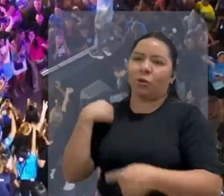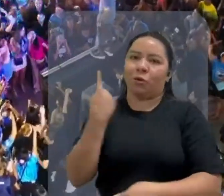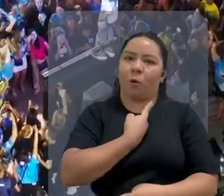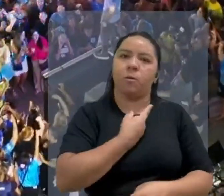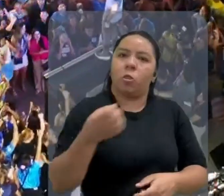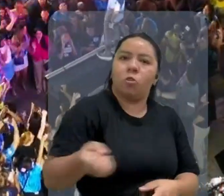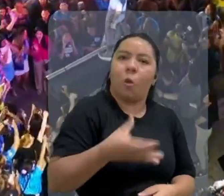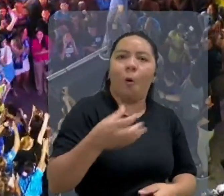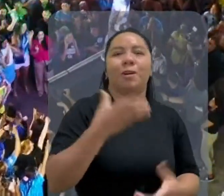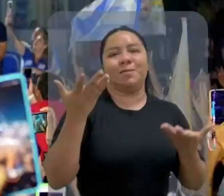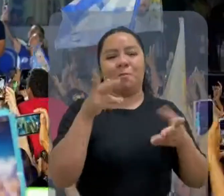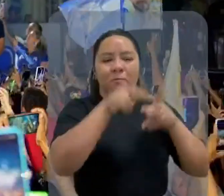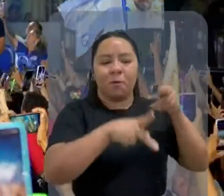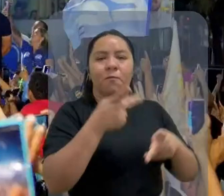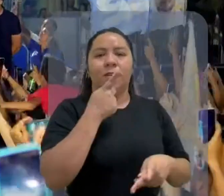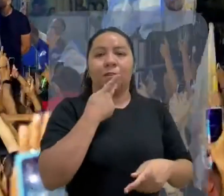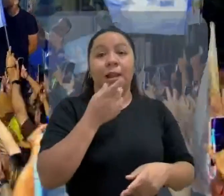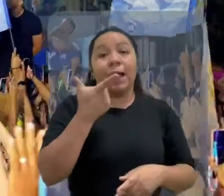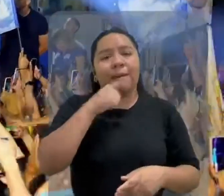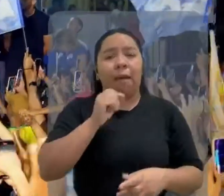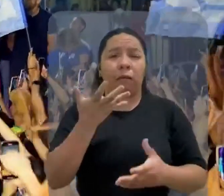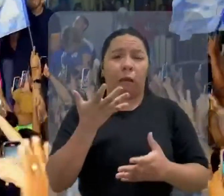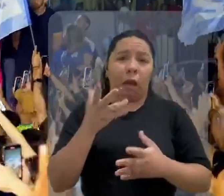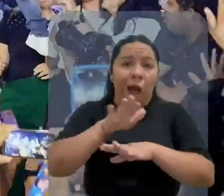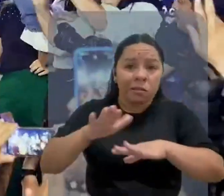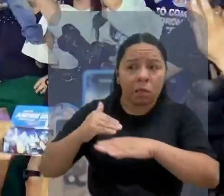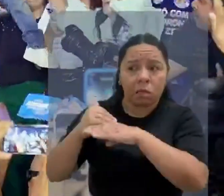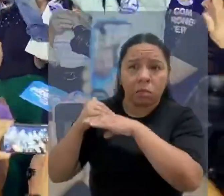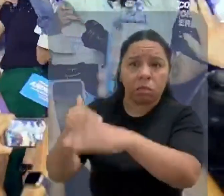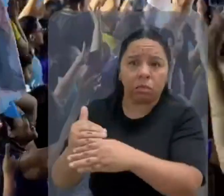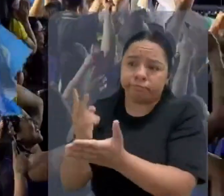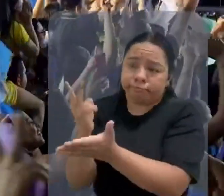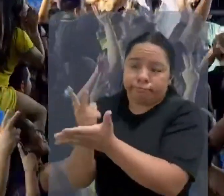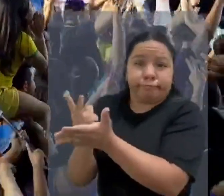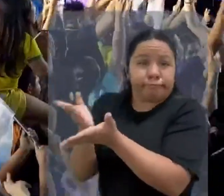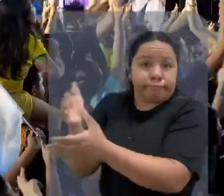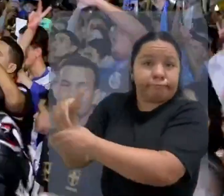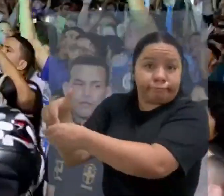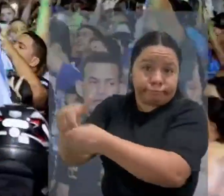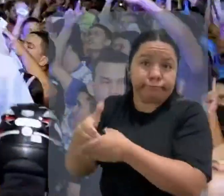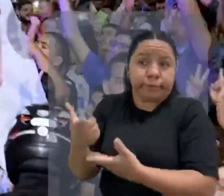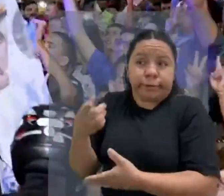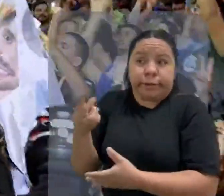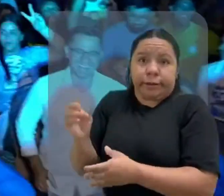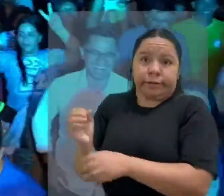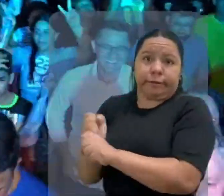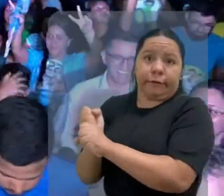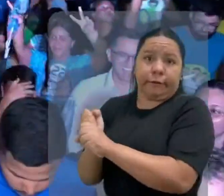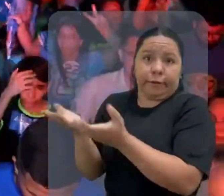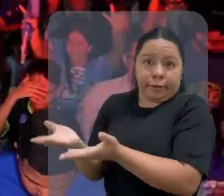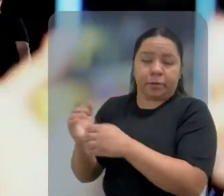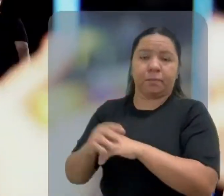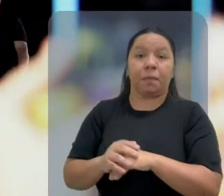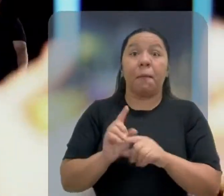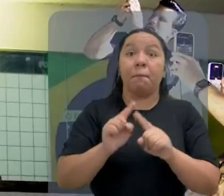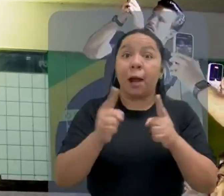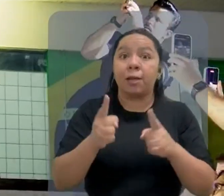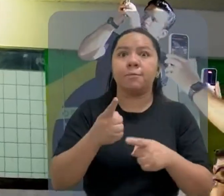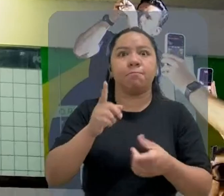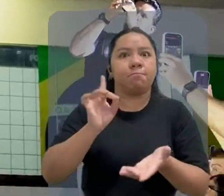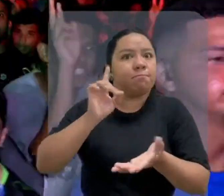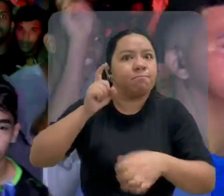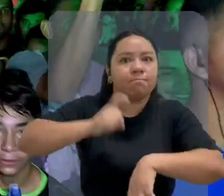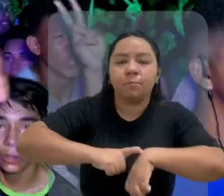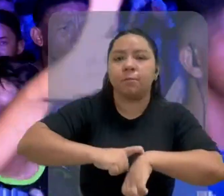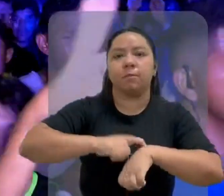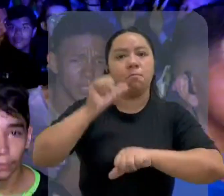sempre contra nós. Eu, André Fernandes, e o povo de Fortaleza. Quem quer continuar do mesmo jeito, continua do mesmo lado. Quem há 30 anos governa a nossa cidade. Quem acha